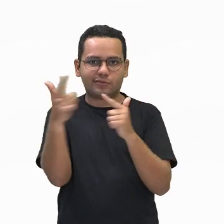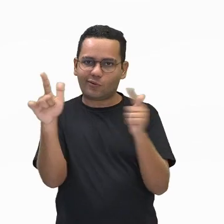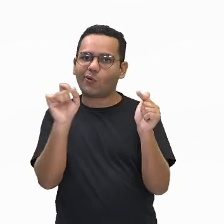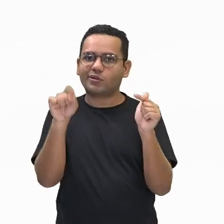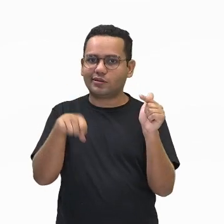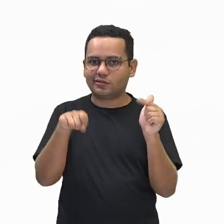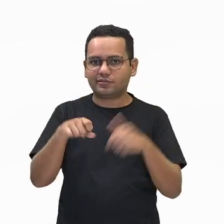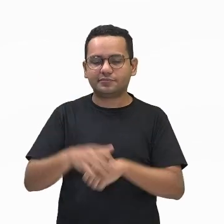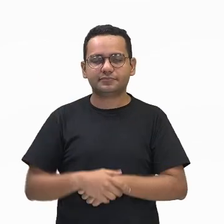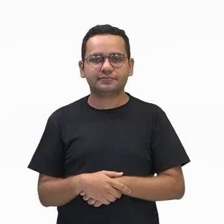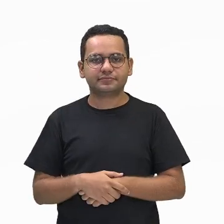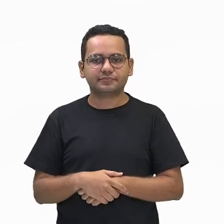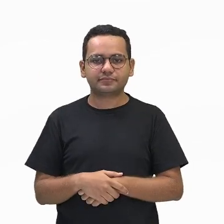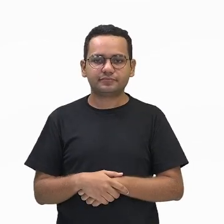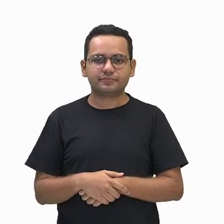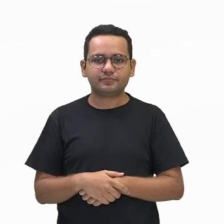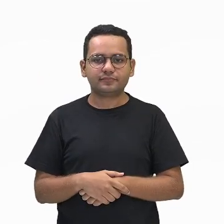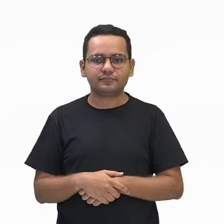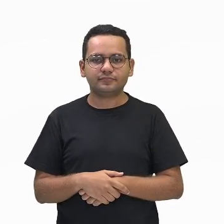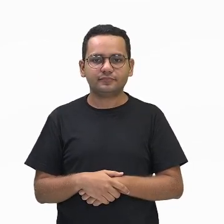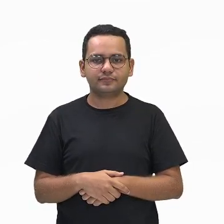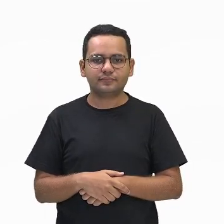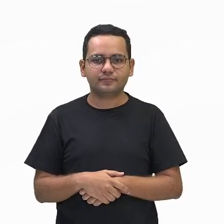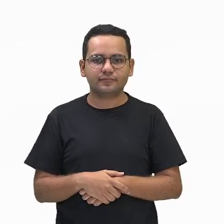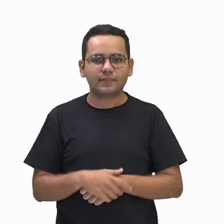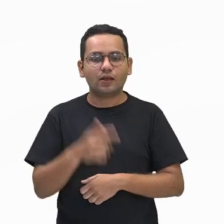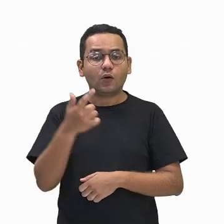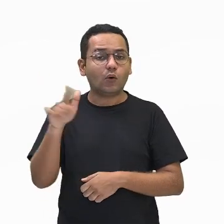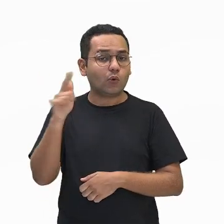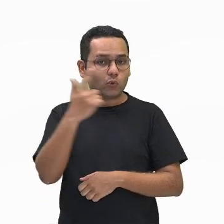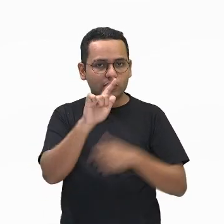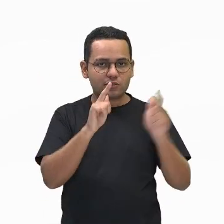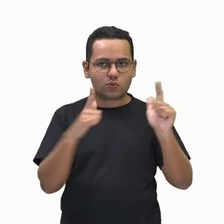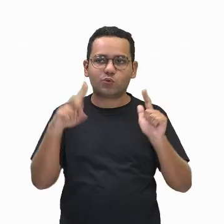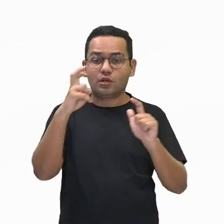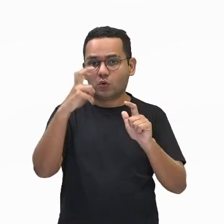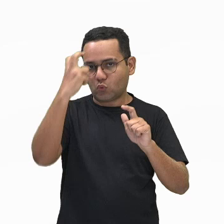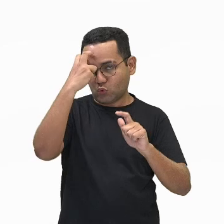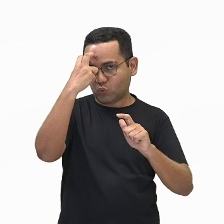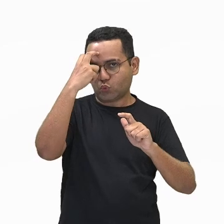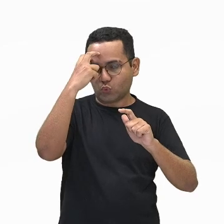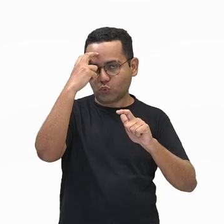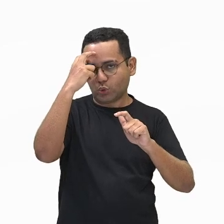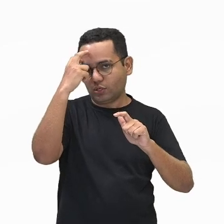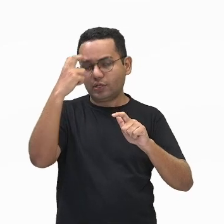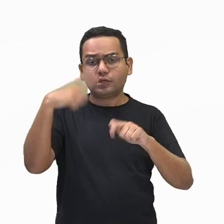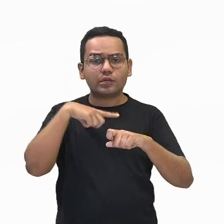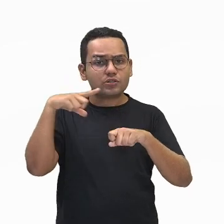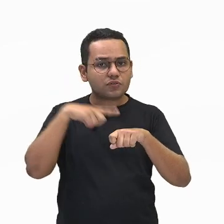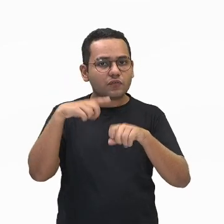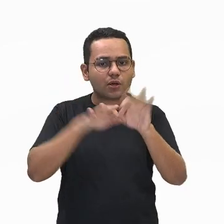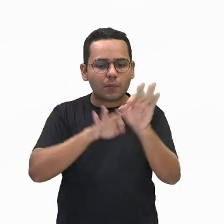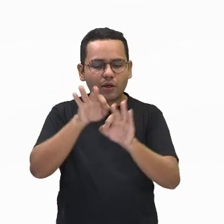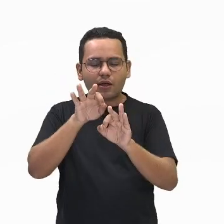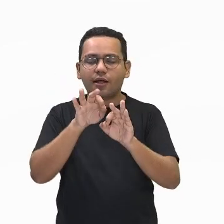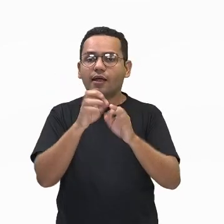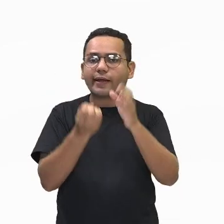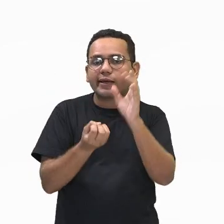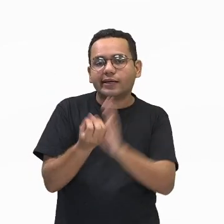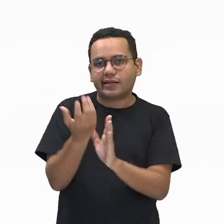nós conseguimos identificar outras contribuições étnicas na formação do povo